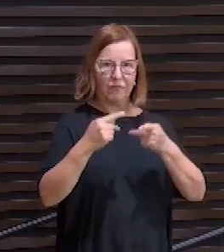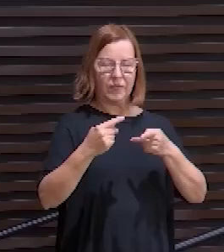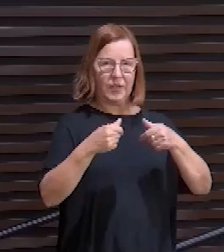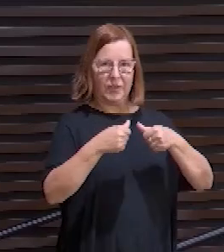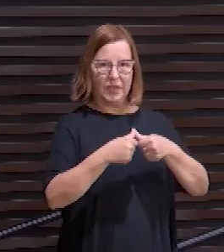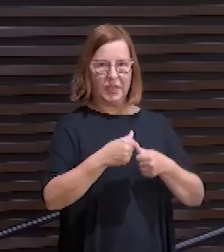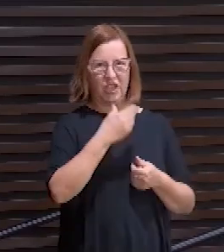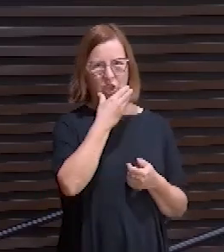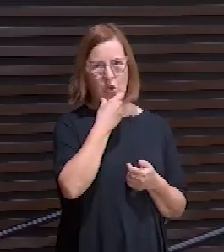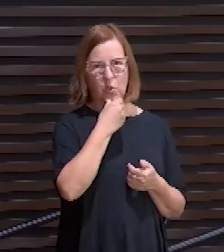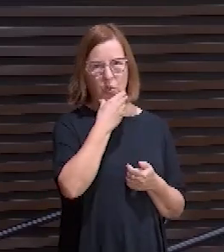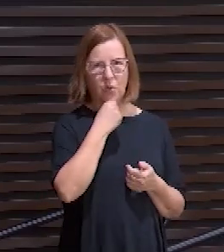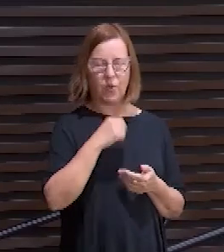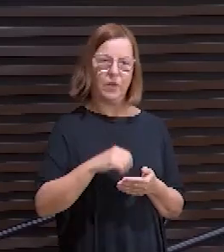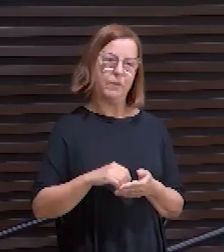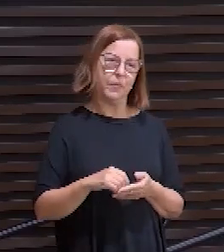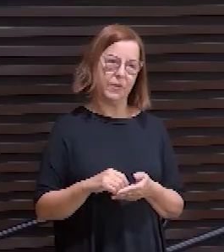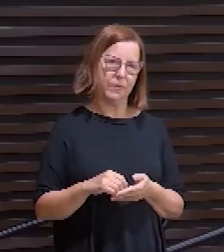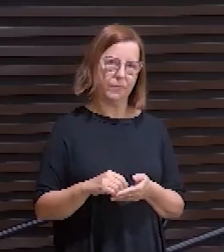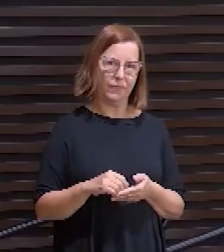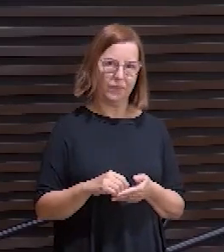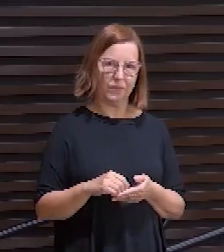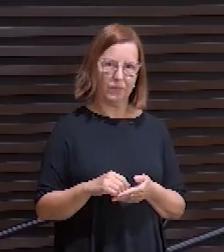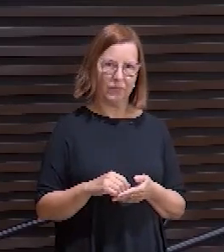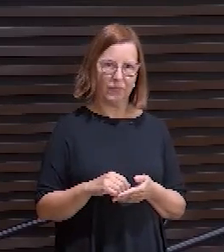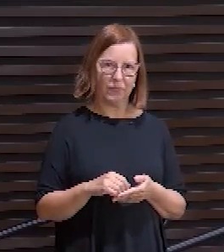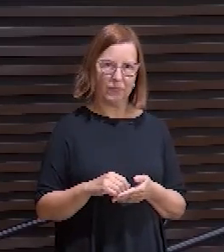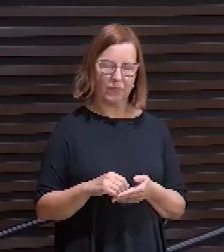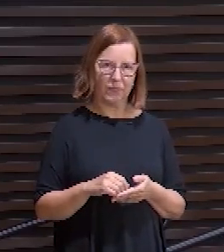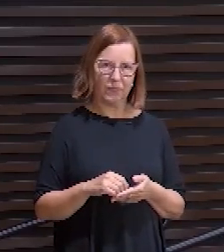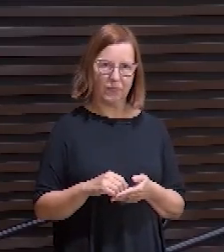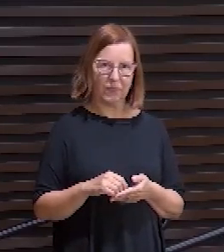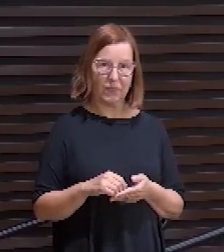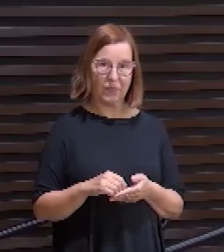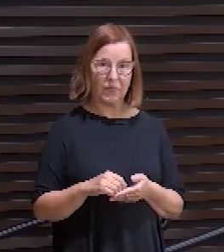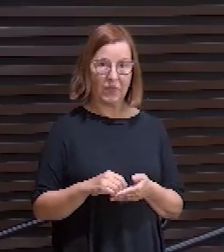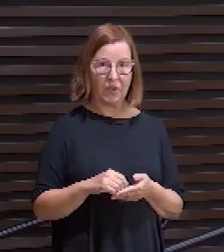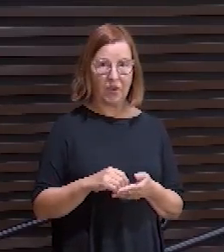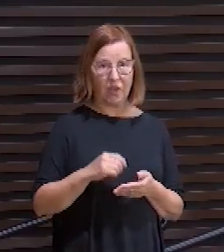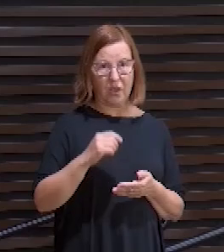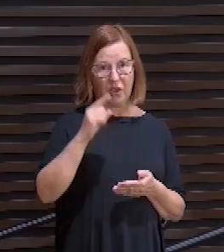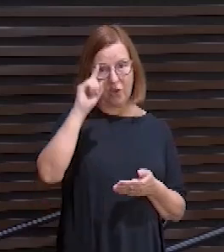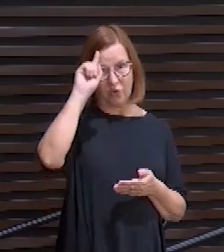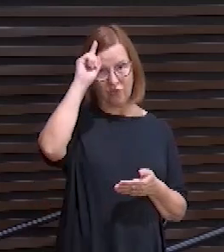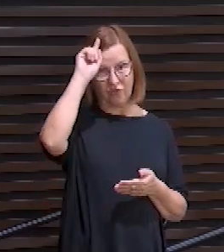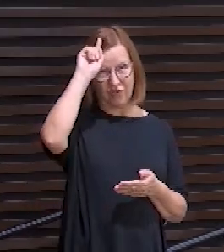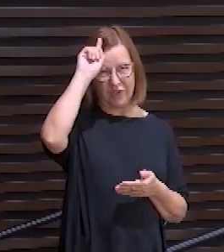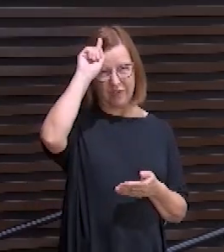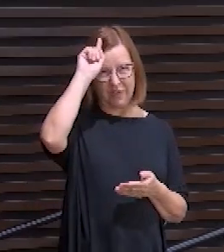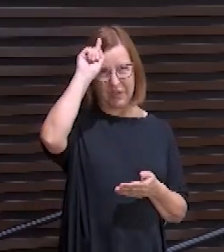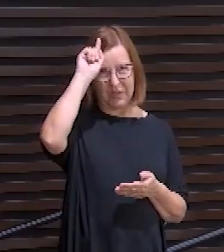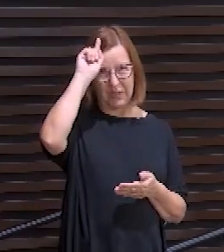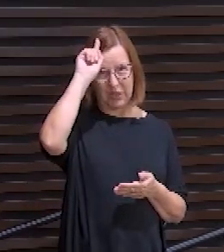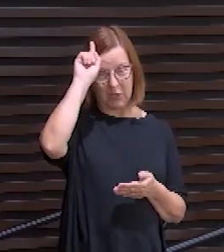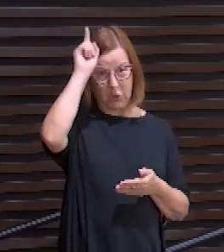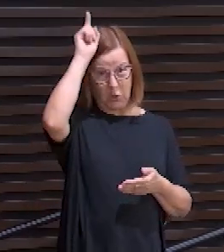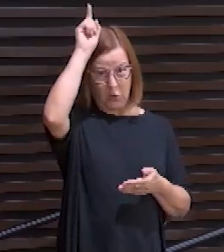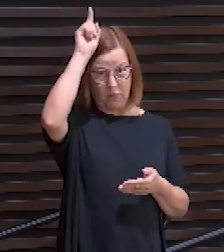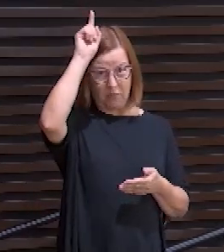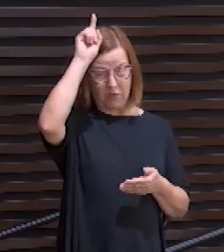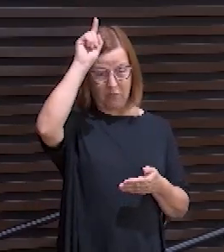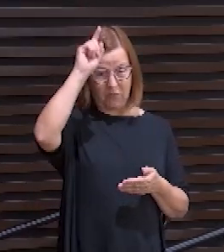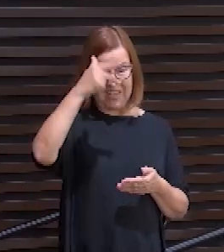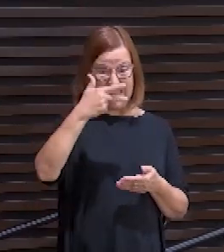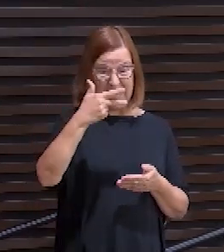homem. Nós vimos que ele subiu, né, esse chifre subiu diante do qual caíram 3. Então o que nós